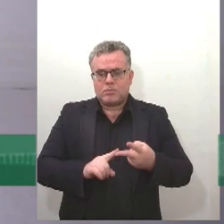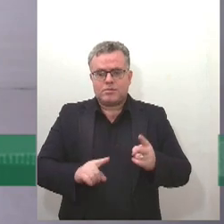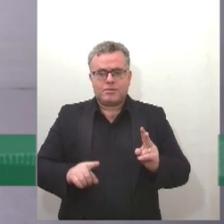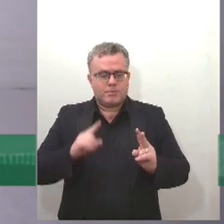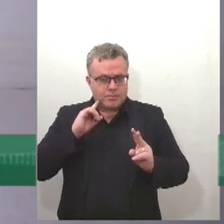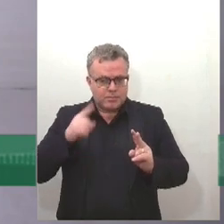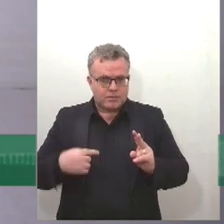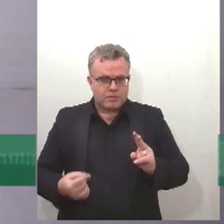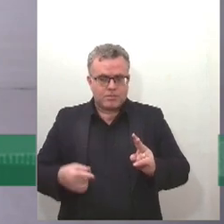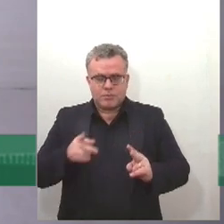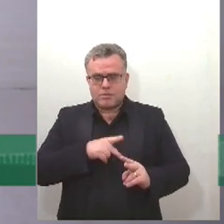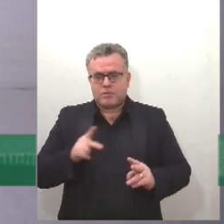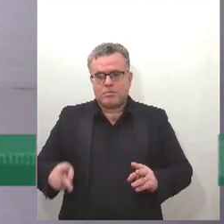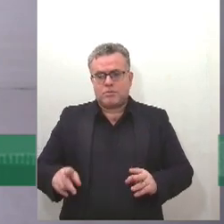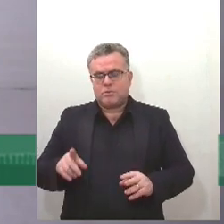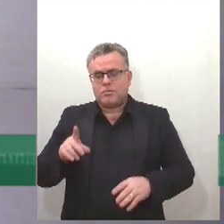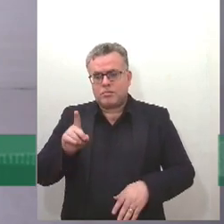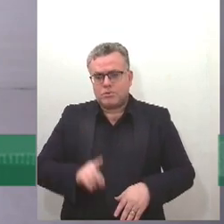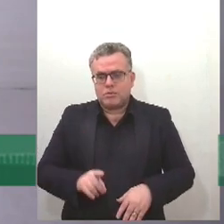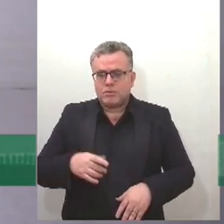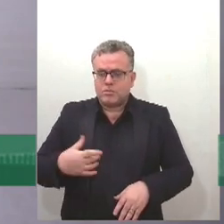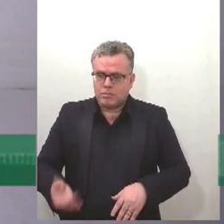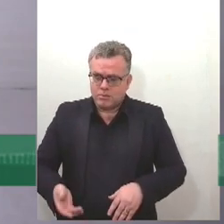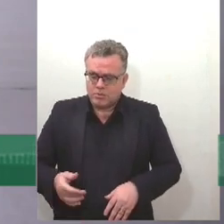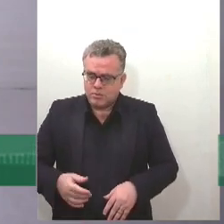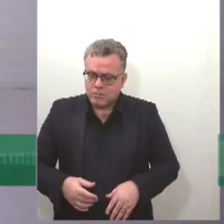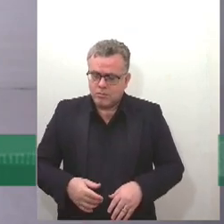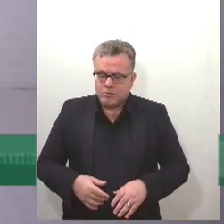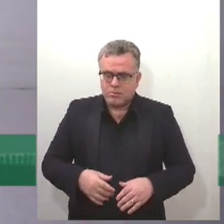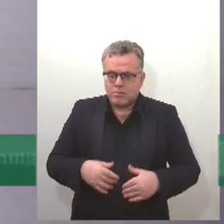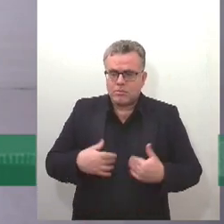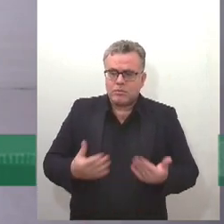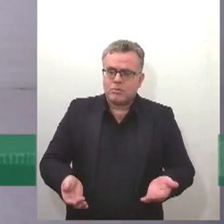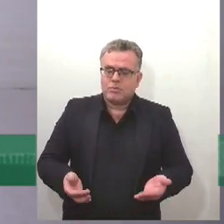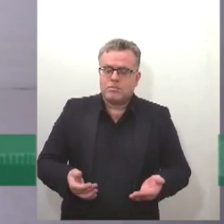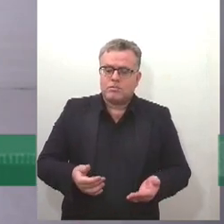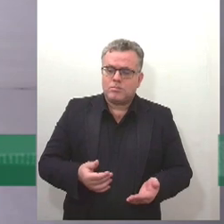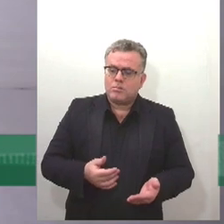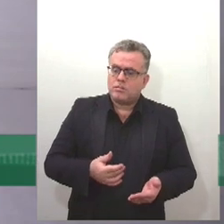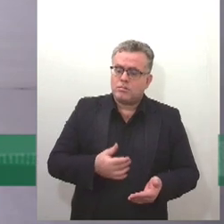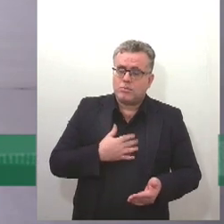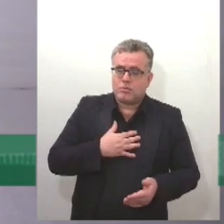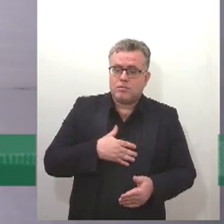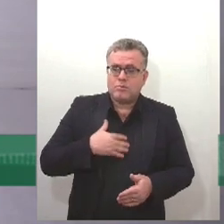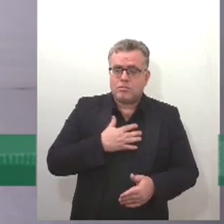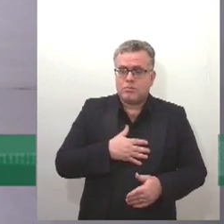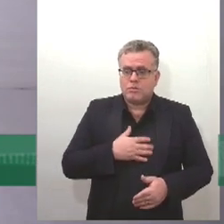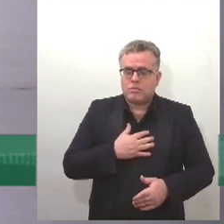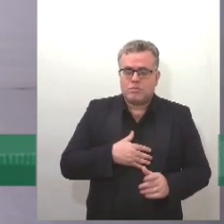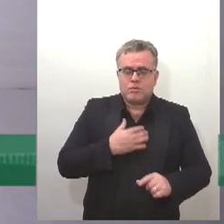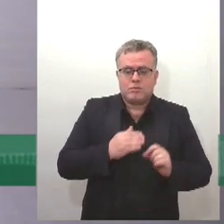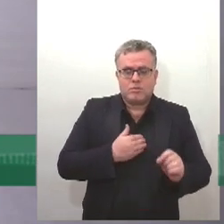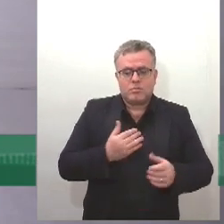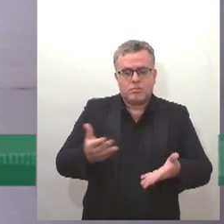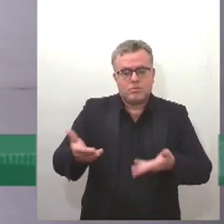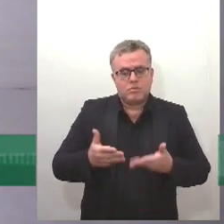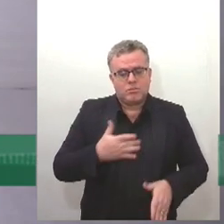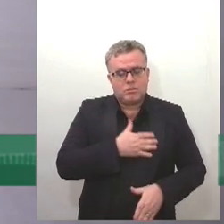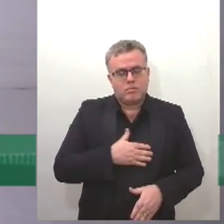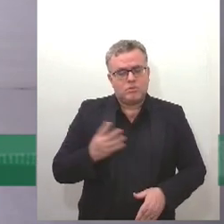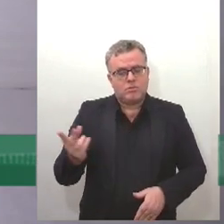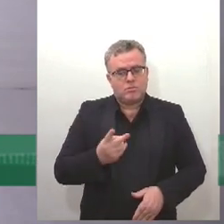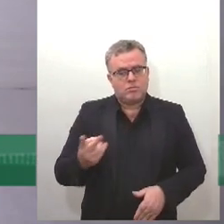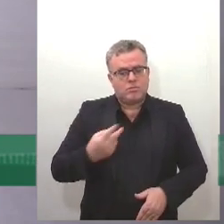mardel da Mata Meli professor Marcos Sintra Bom dia sejam muito bem-vindos aqui ao programa congresso